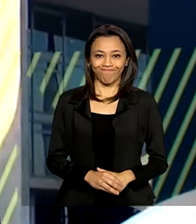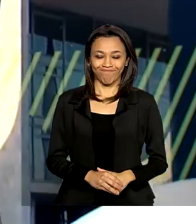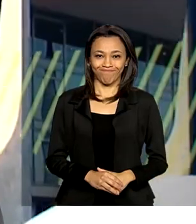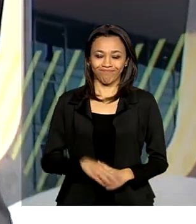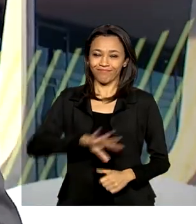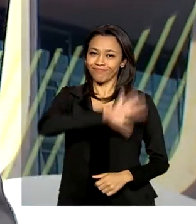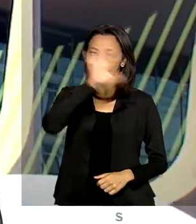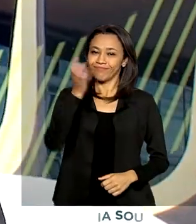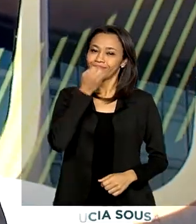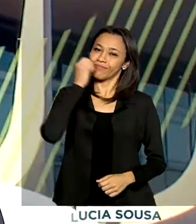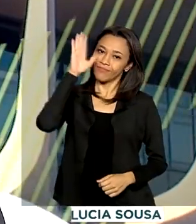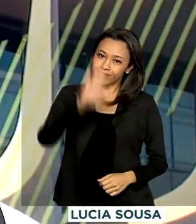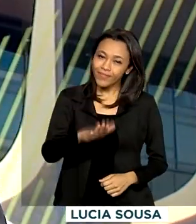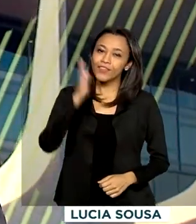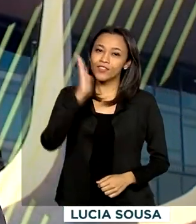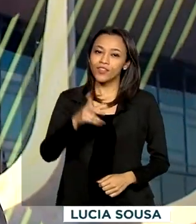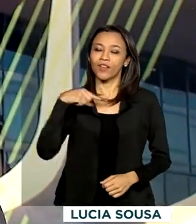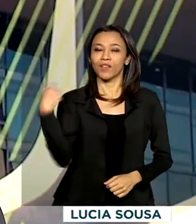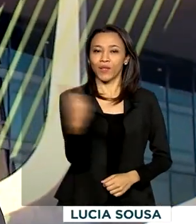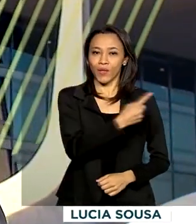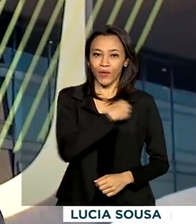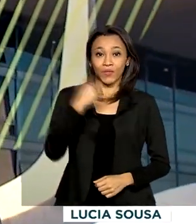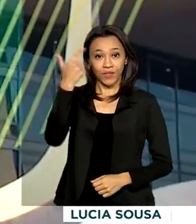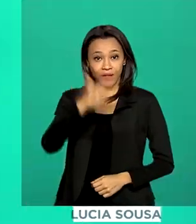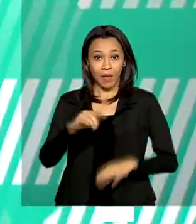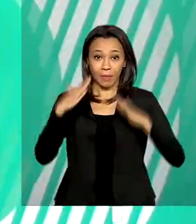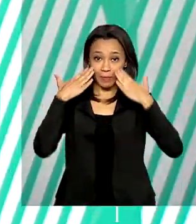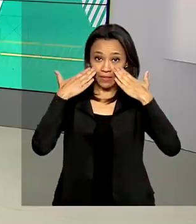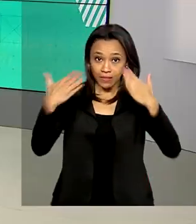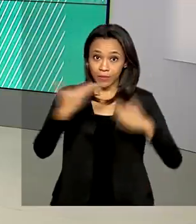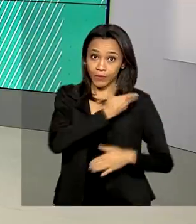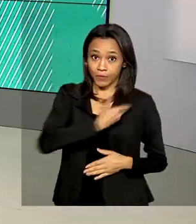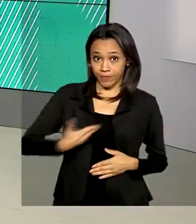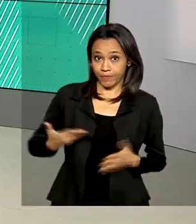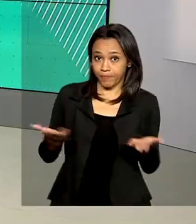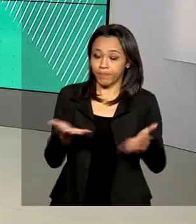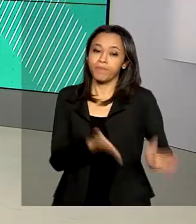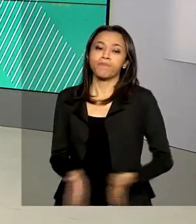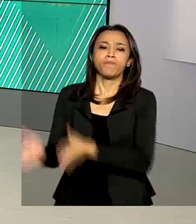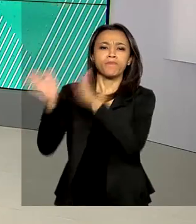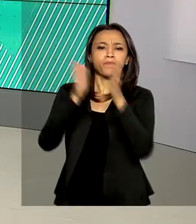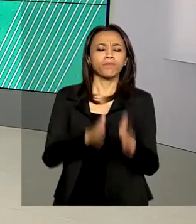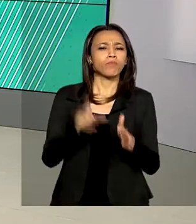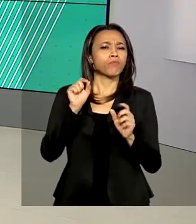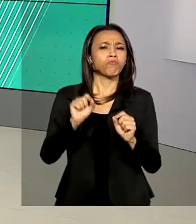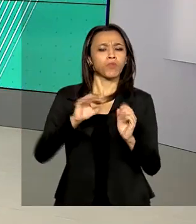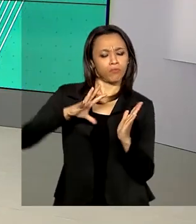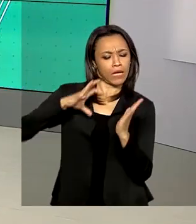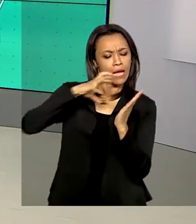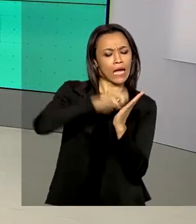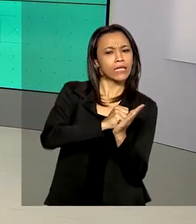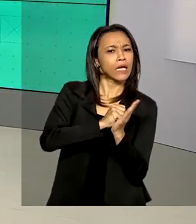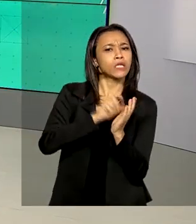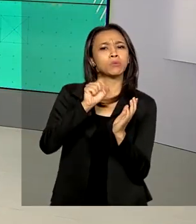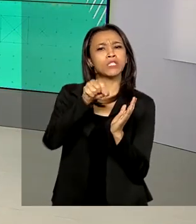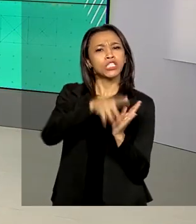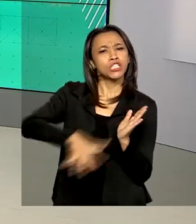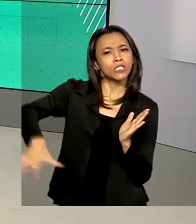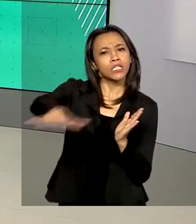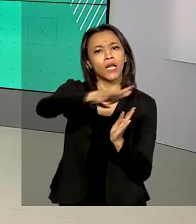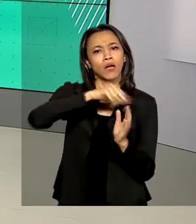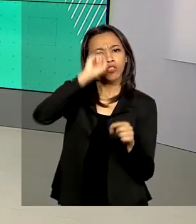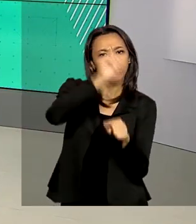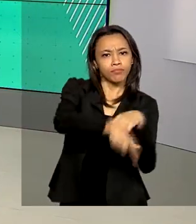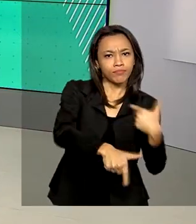Olá, boa tarde. Já está no ar mais um Governo Agora. Dados do Cadastro Geral de Empregados e Desempregados,